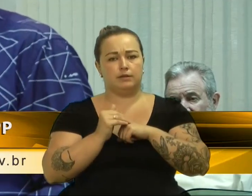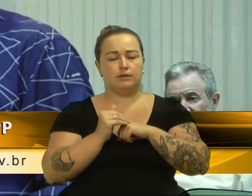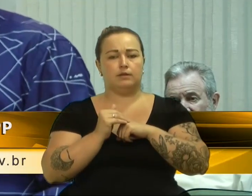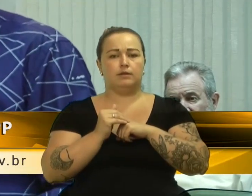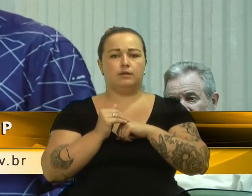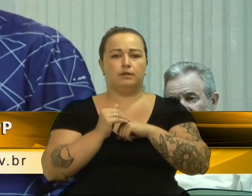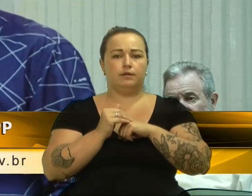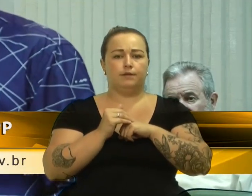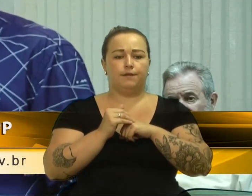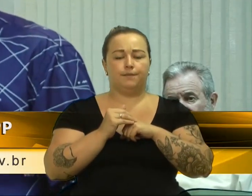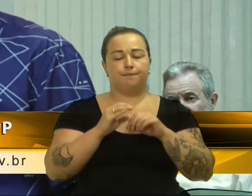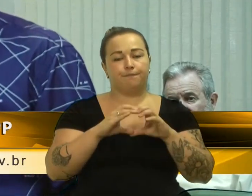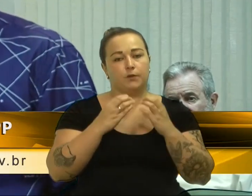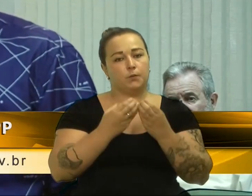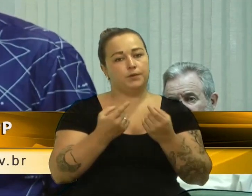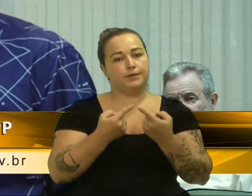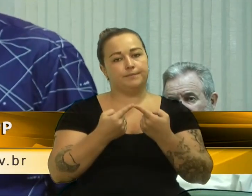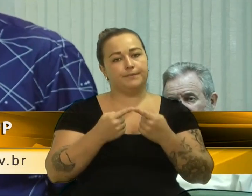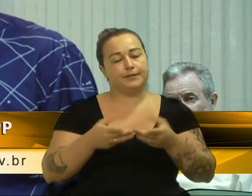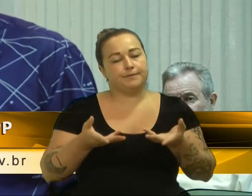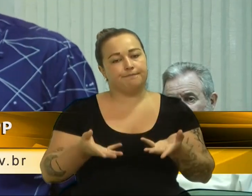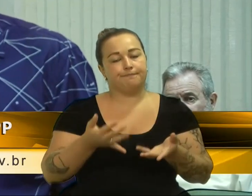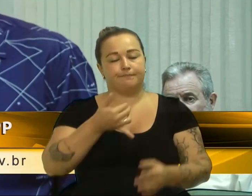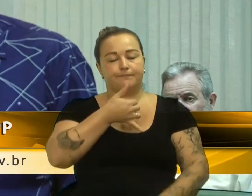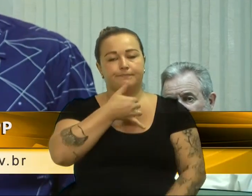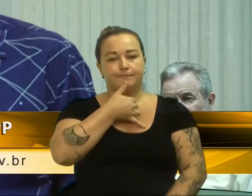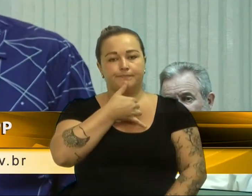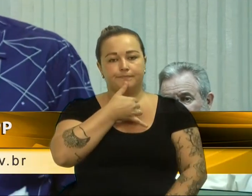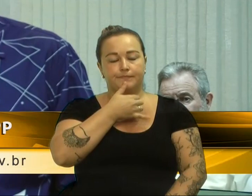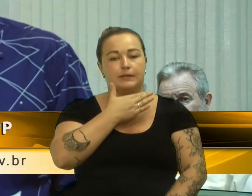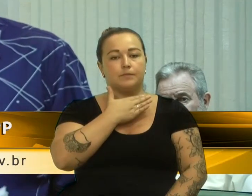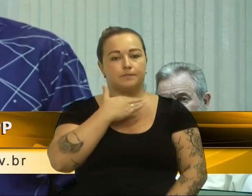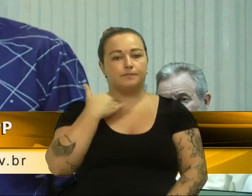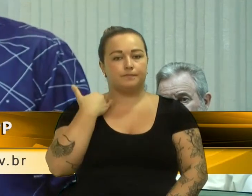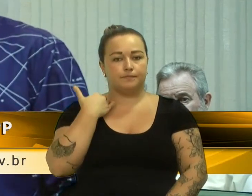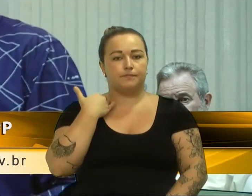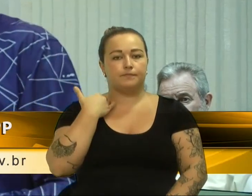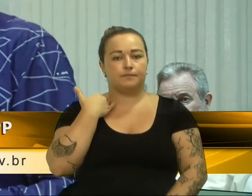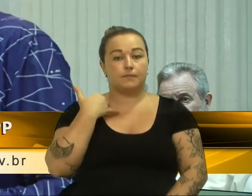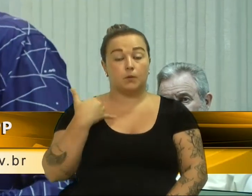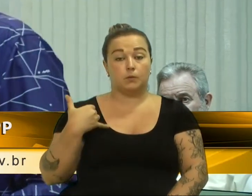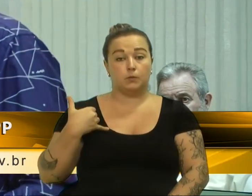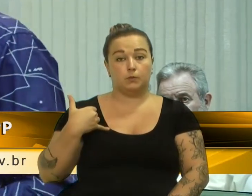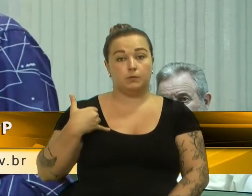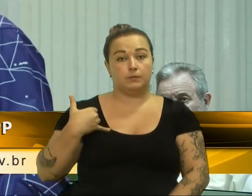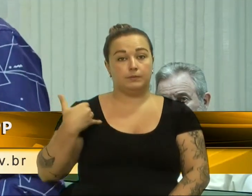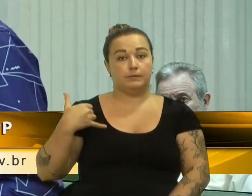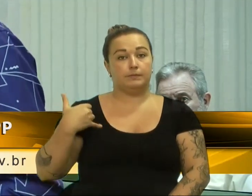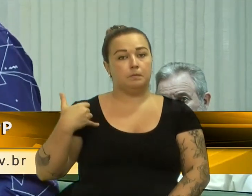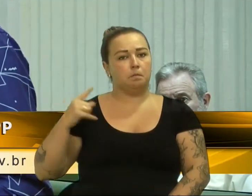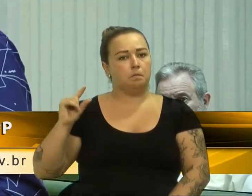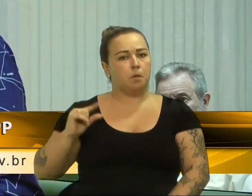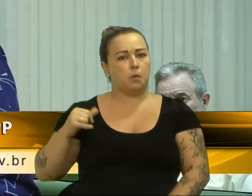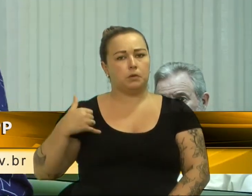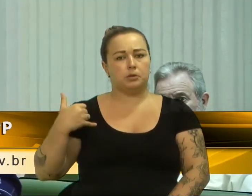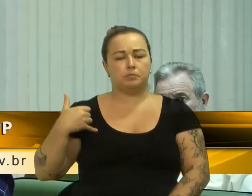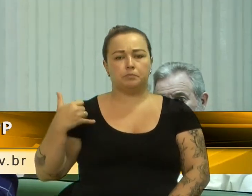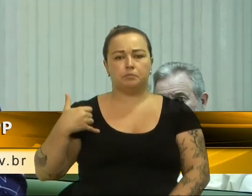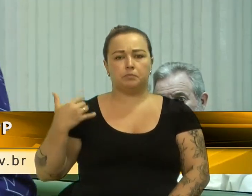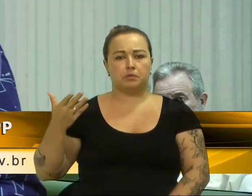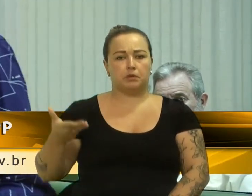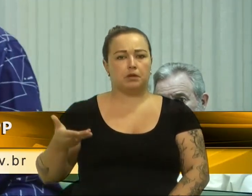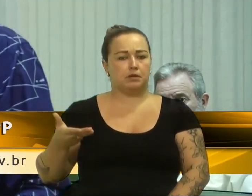a comunidade, mas infelizmente partiu. Uma idade, pouca idade, podemos assim